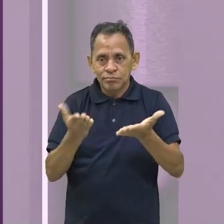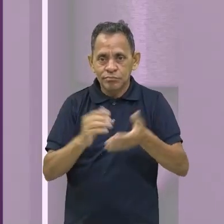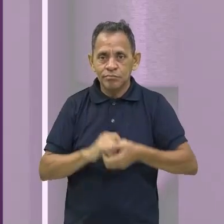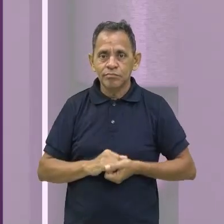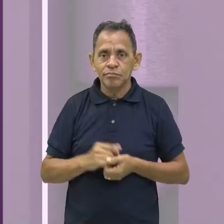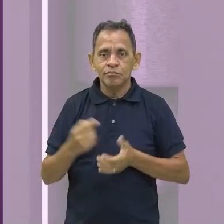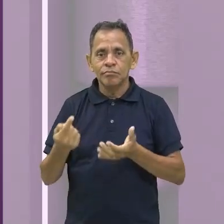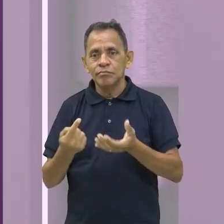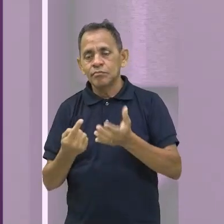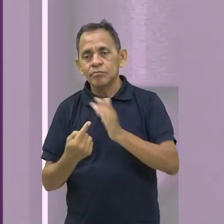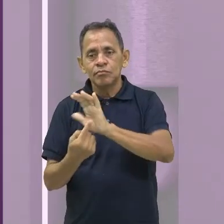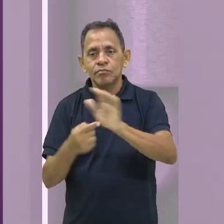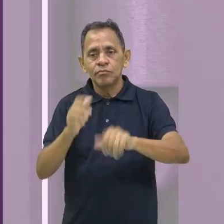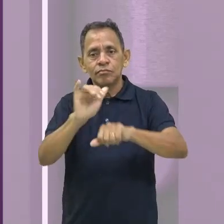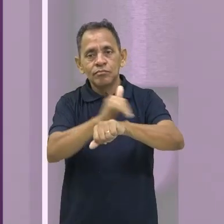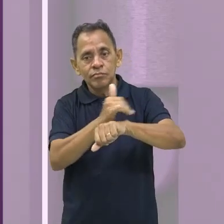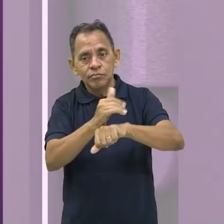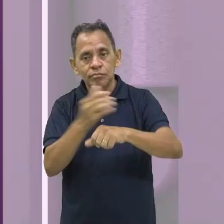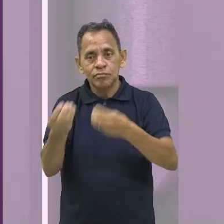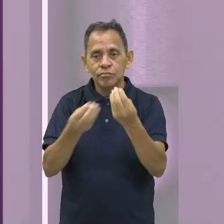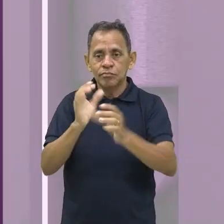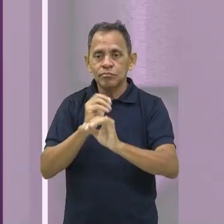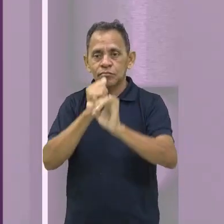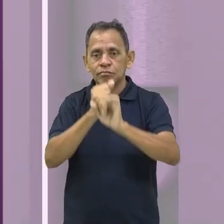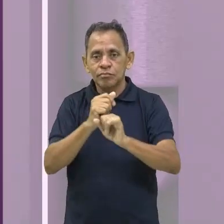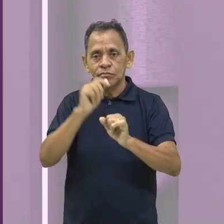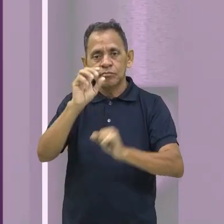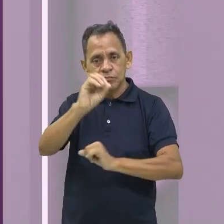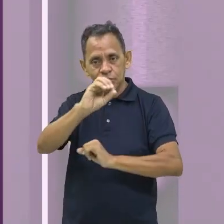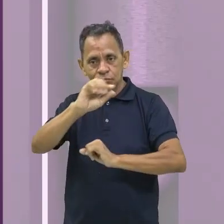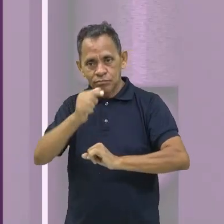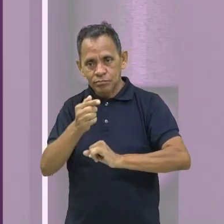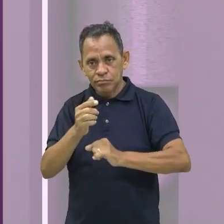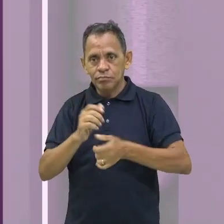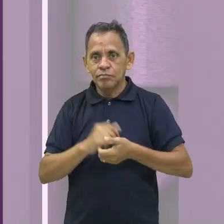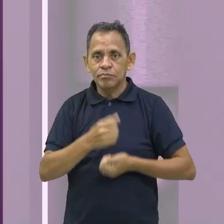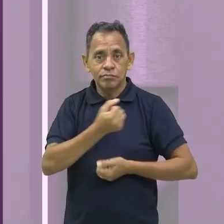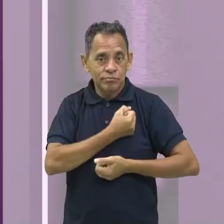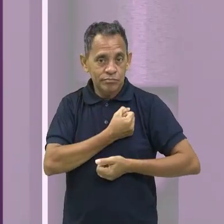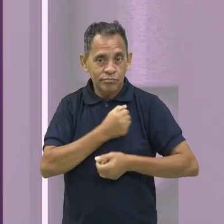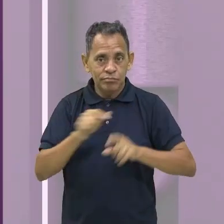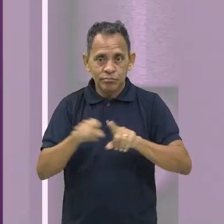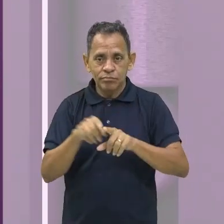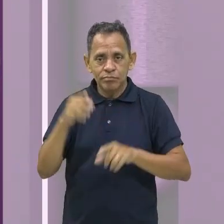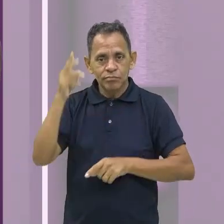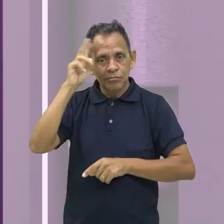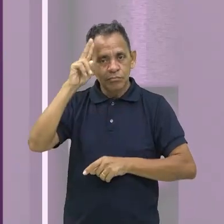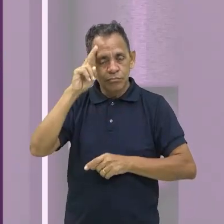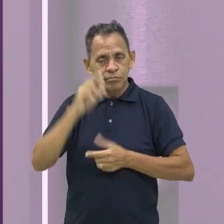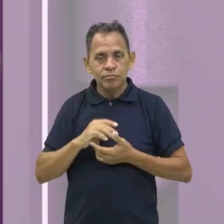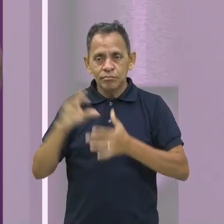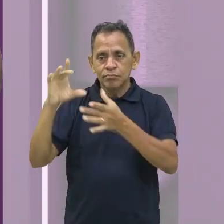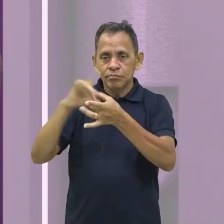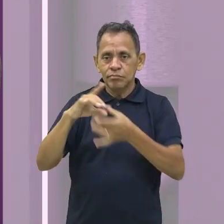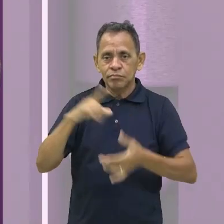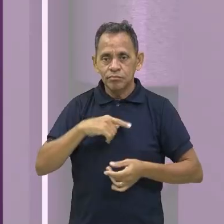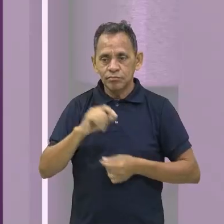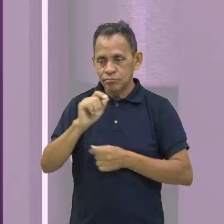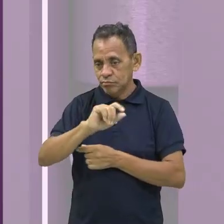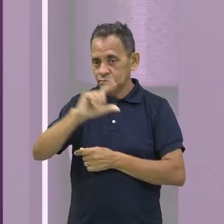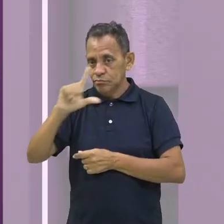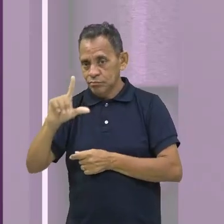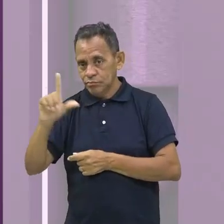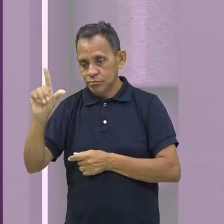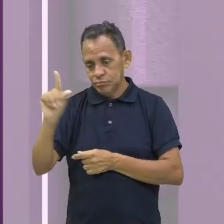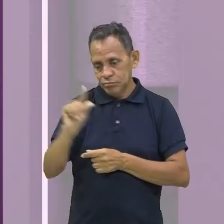uma maneira de calcular a porcentagem de um número, né? Mas lembrando, em contextos onde temos aumentos sucessivos, ou